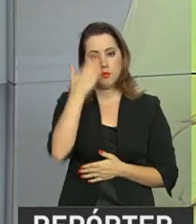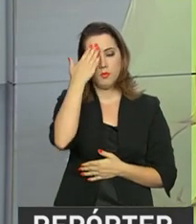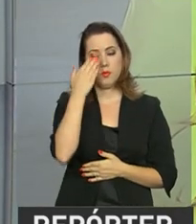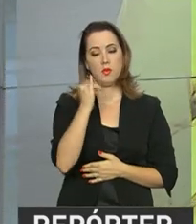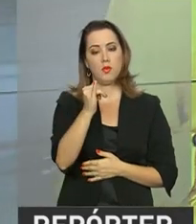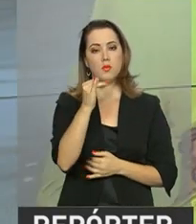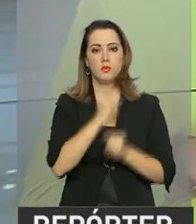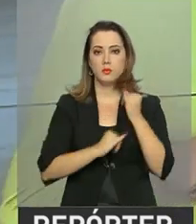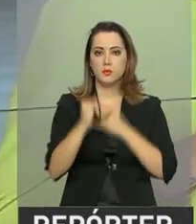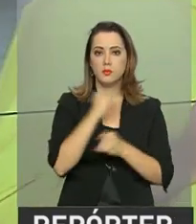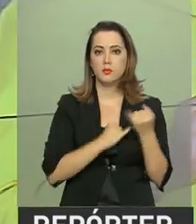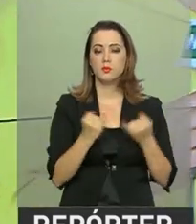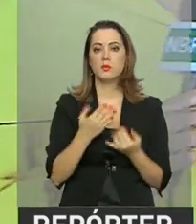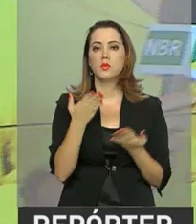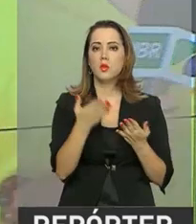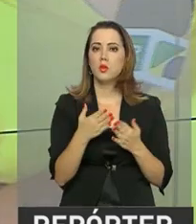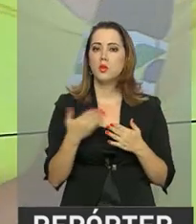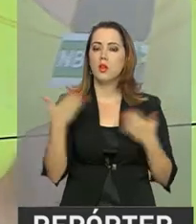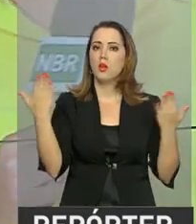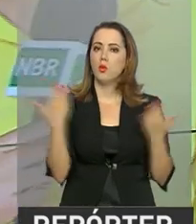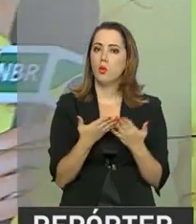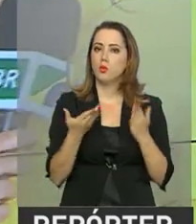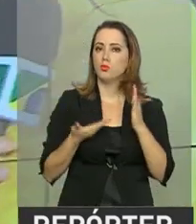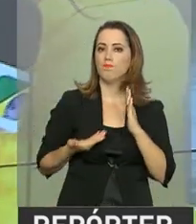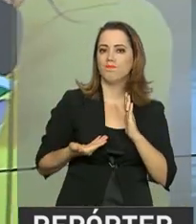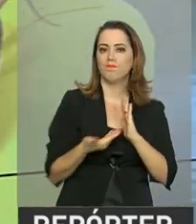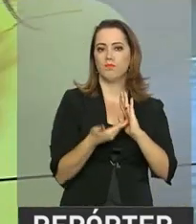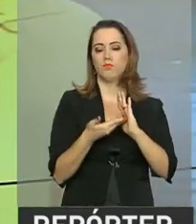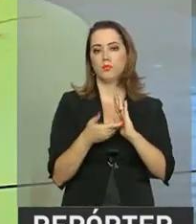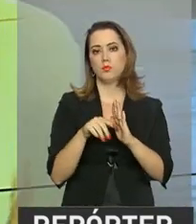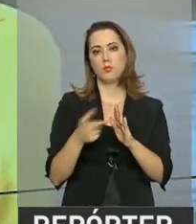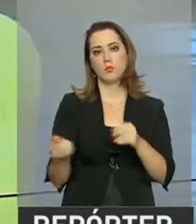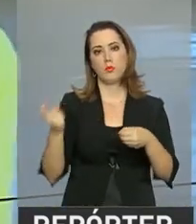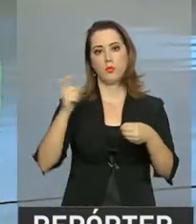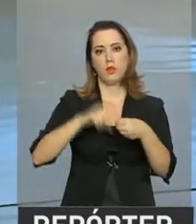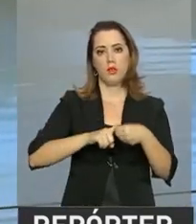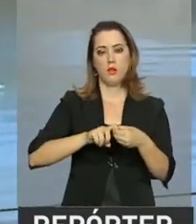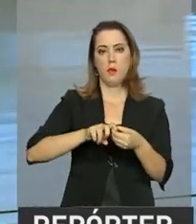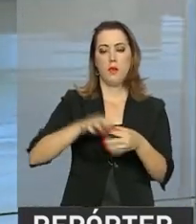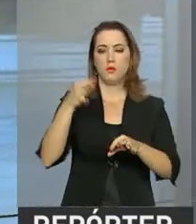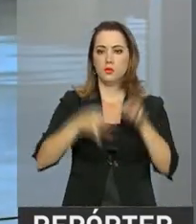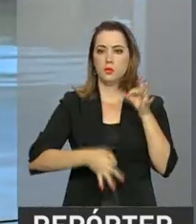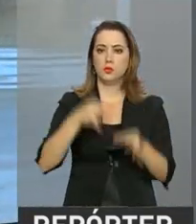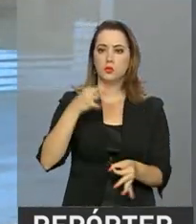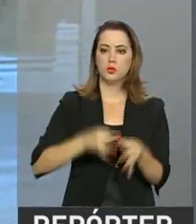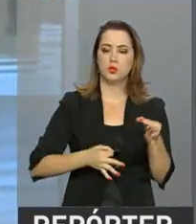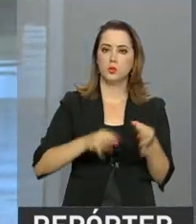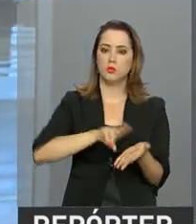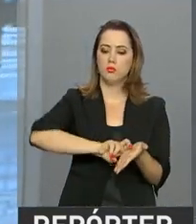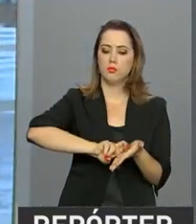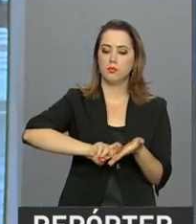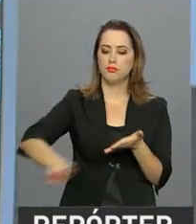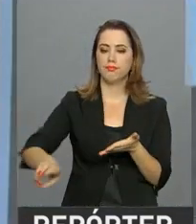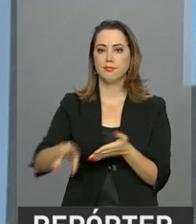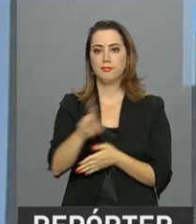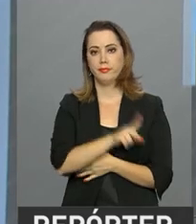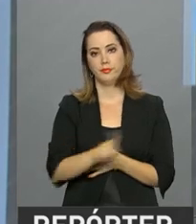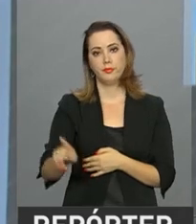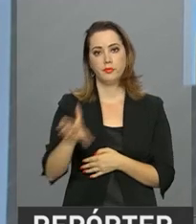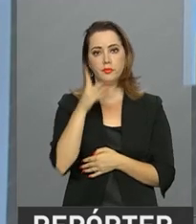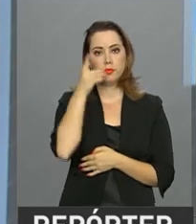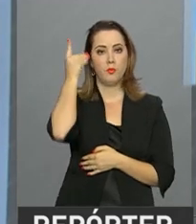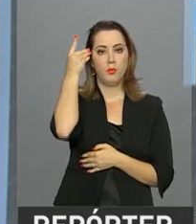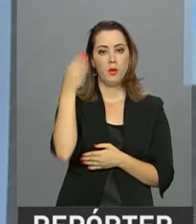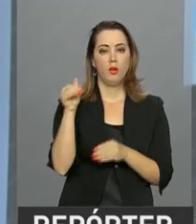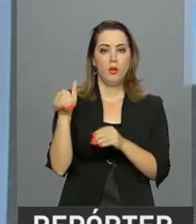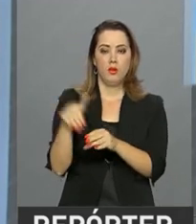pelas suas informações e olha o senado retomou hoje o julgamento do impeachment da presidente afastada dma russef a expectativa é que a